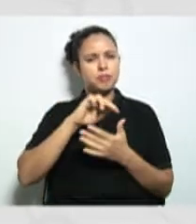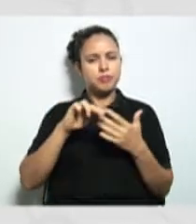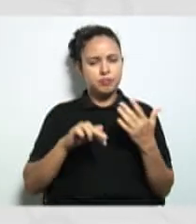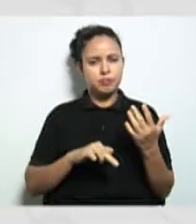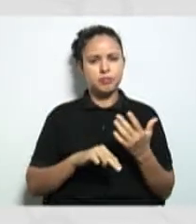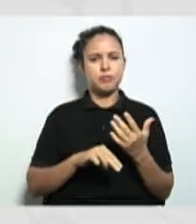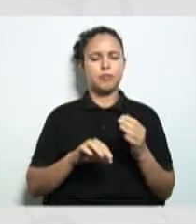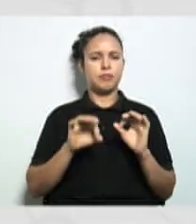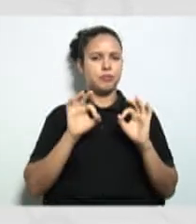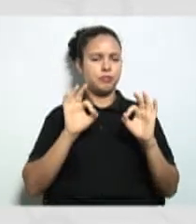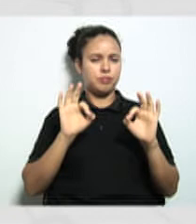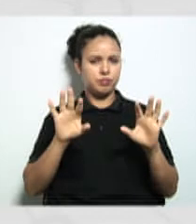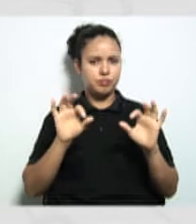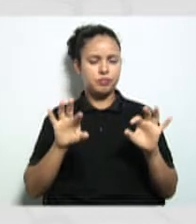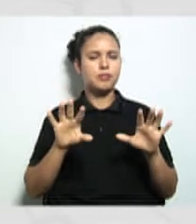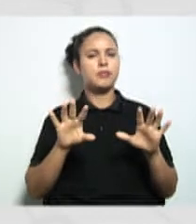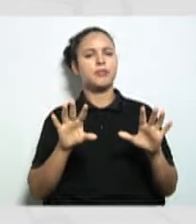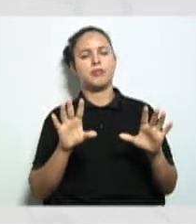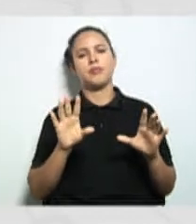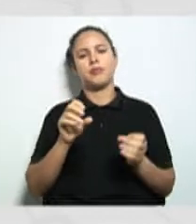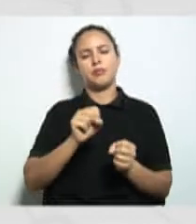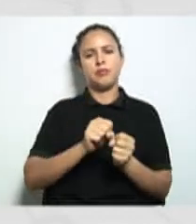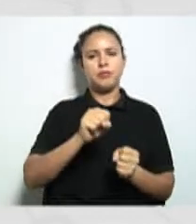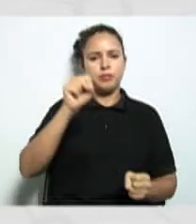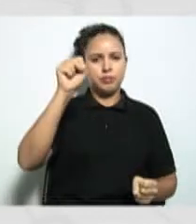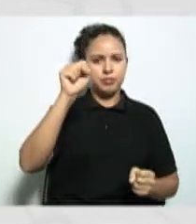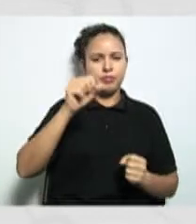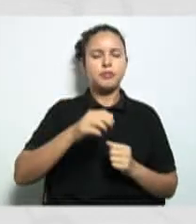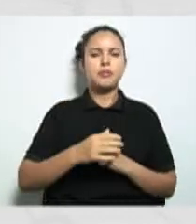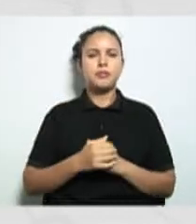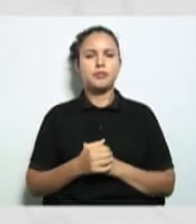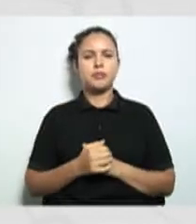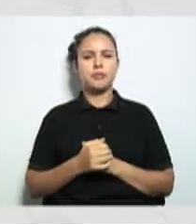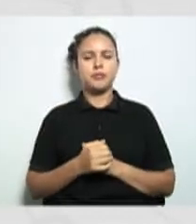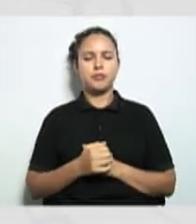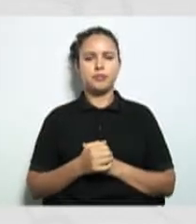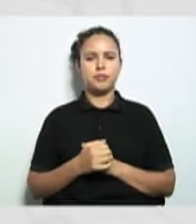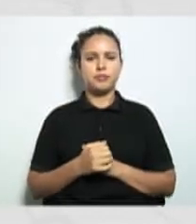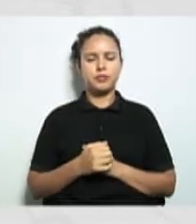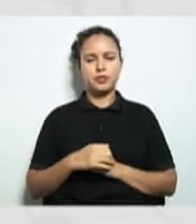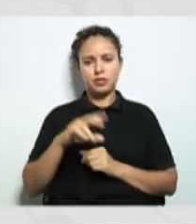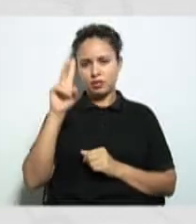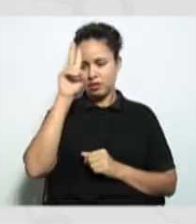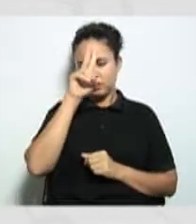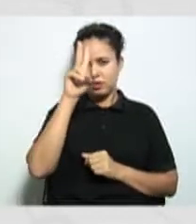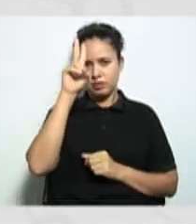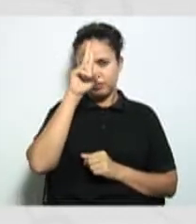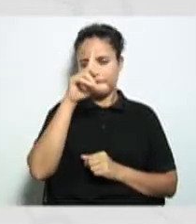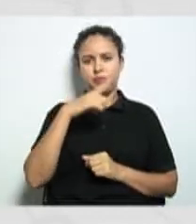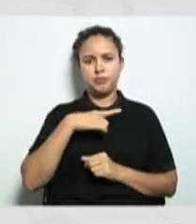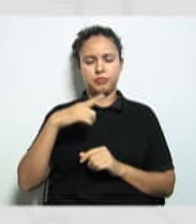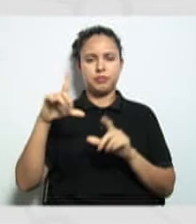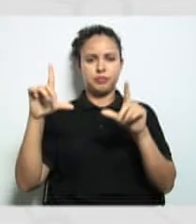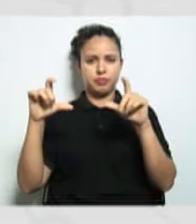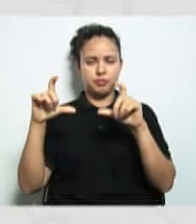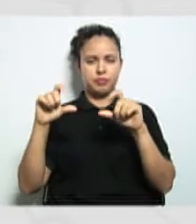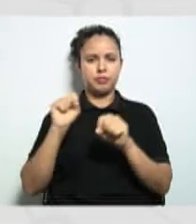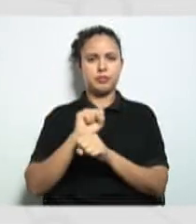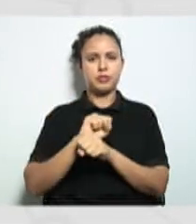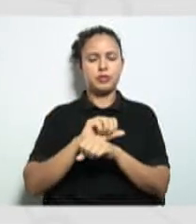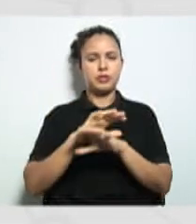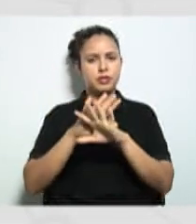nosso banner ou pôster. Isso, então só relembrando, né, para a gente ter essa imagem mais